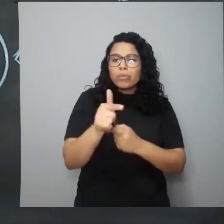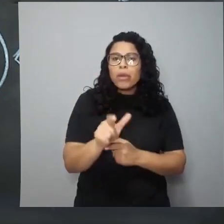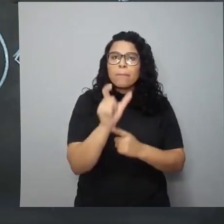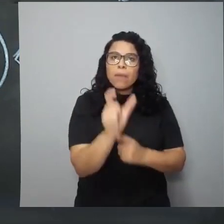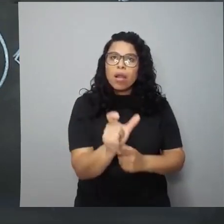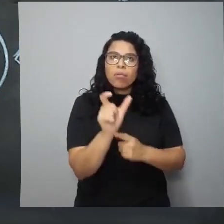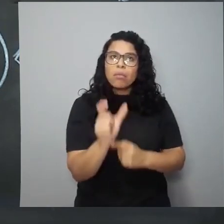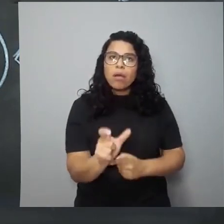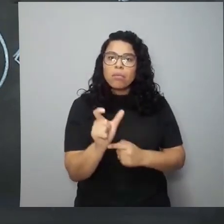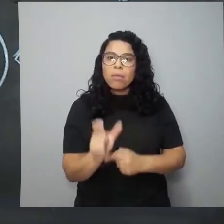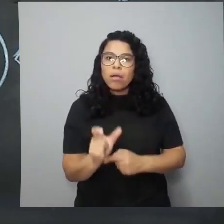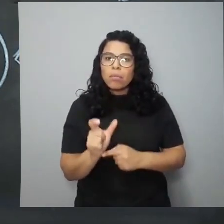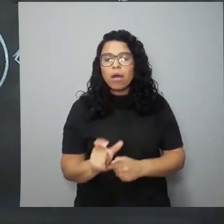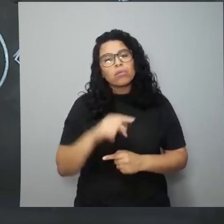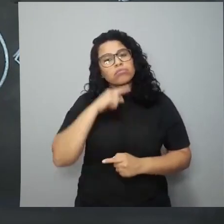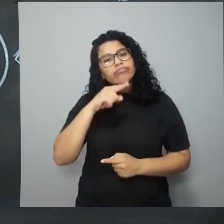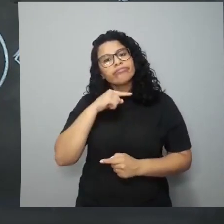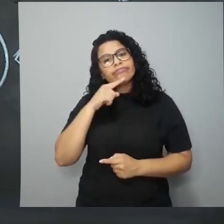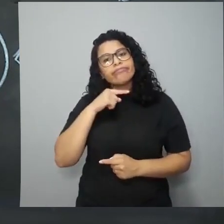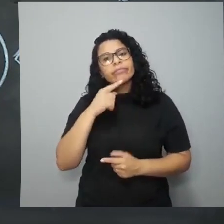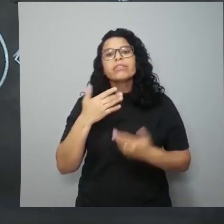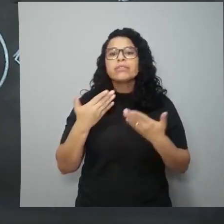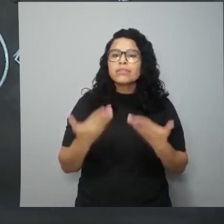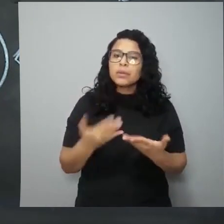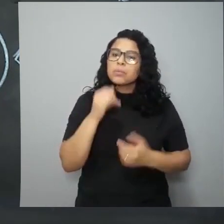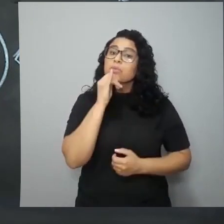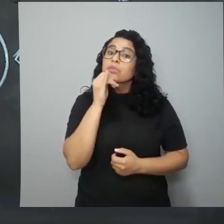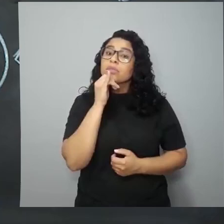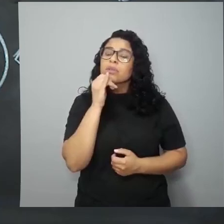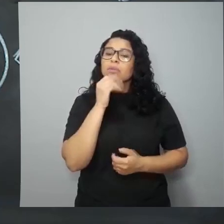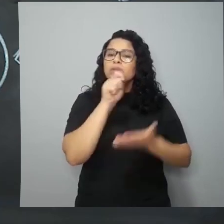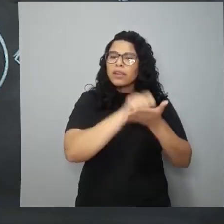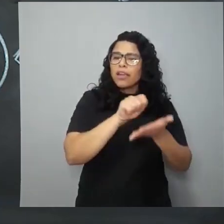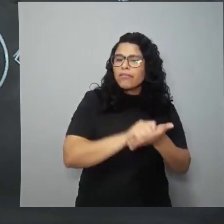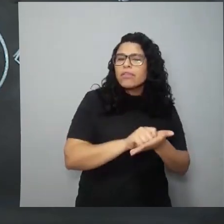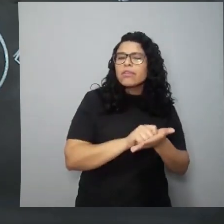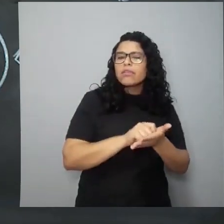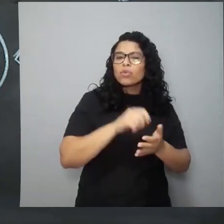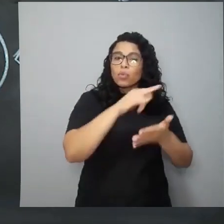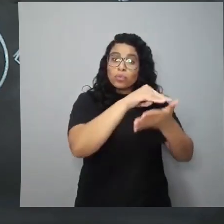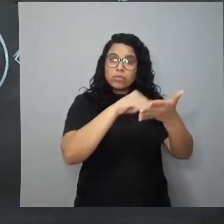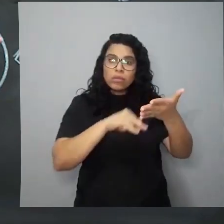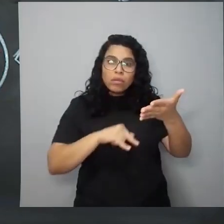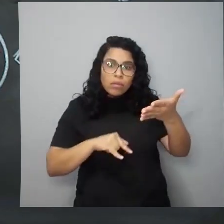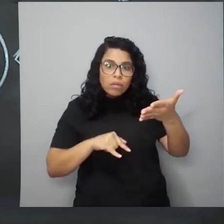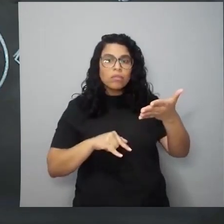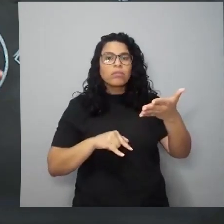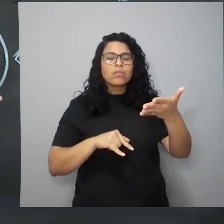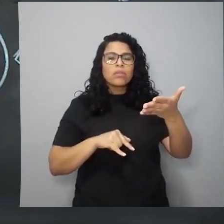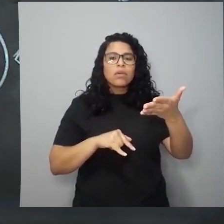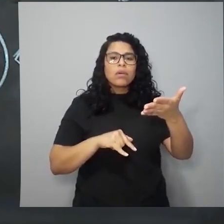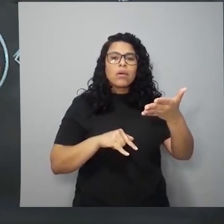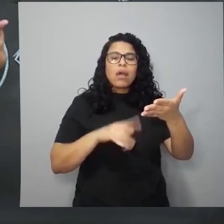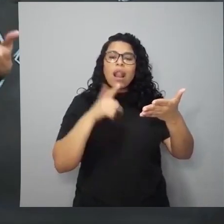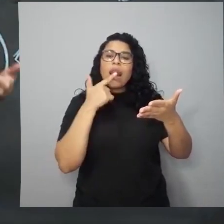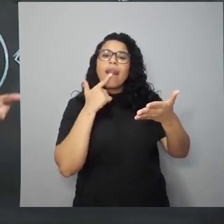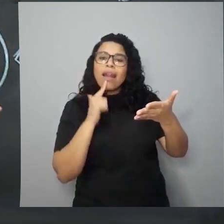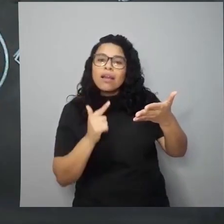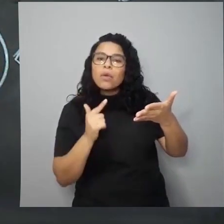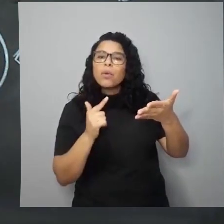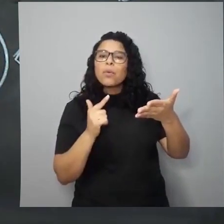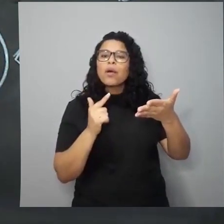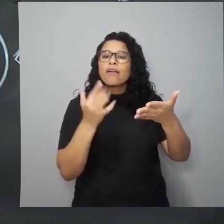está escrevendo um texto sobre 2 línguas diferentes, né? A língua francesa e a língua espanhola. Então, para você não repetir na frase seguinte, de novo, a